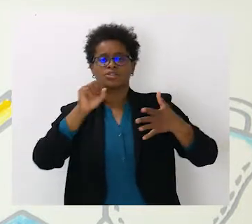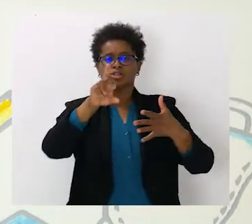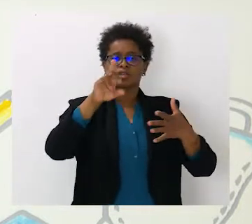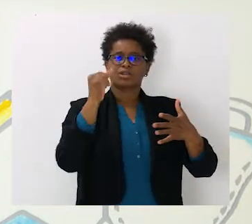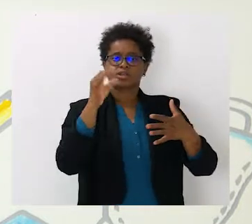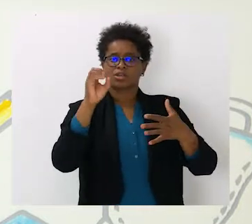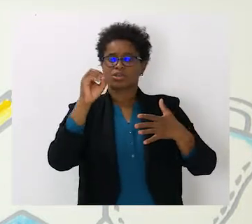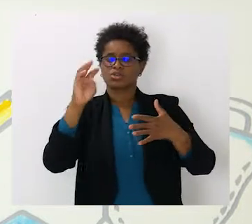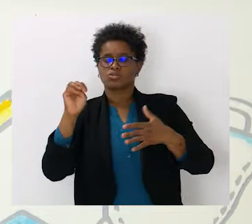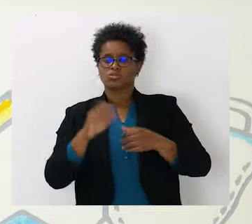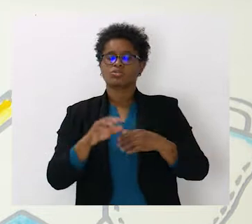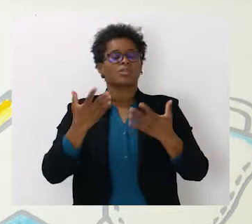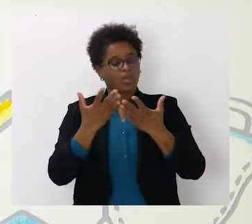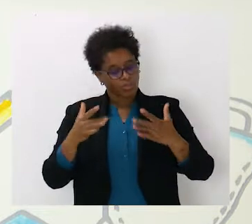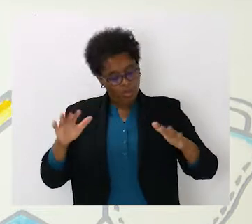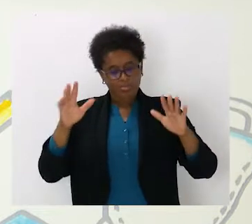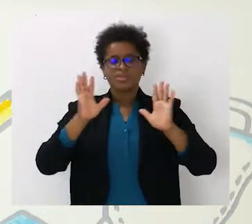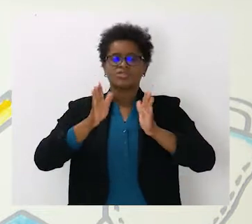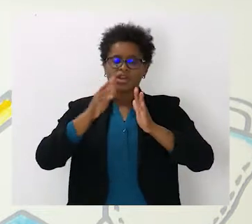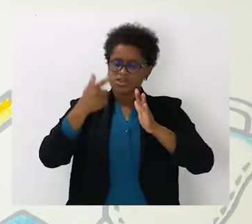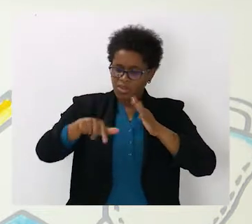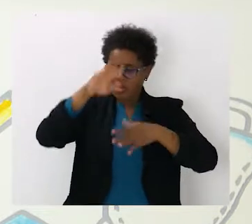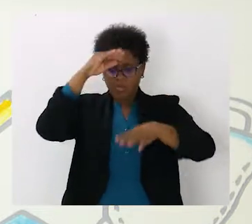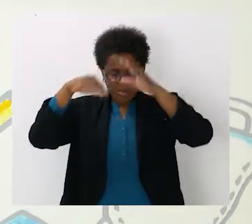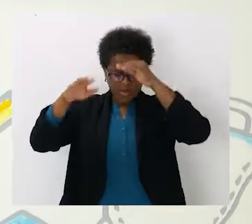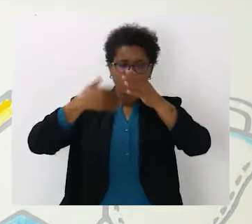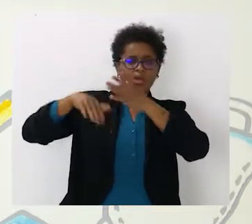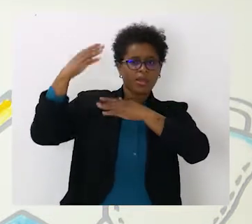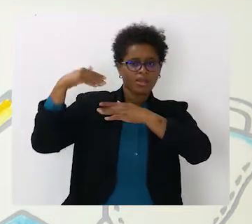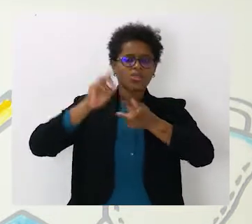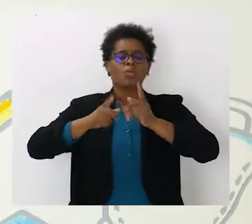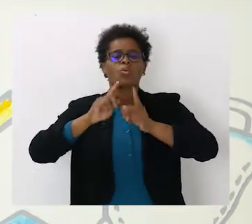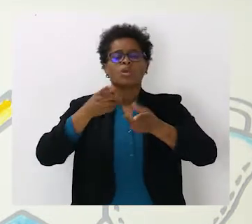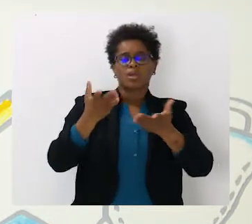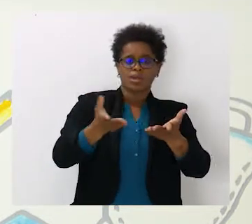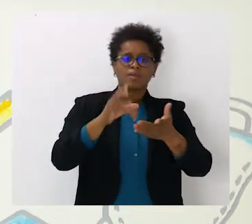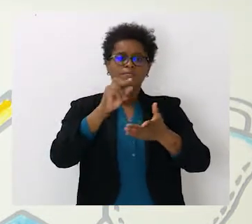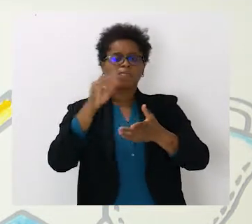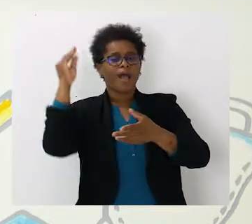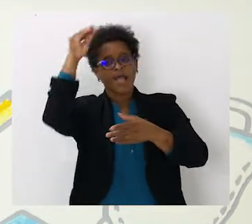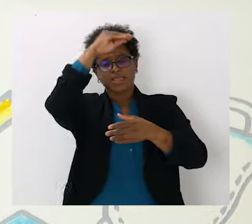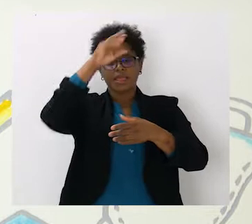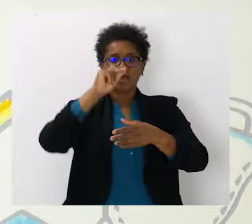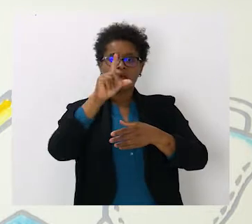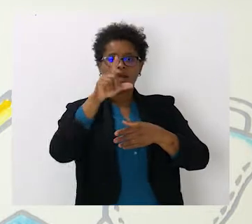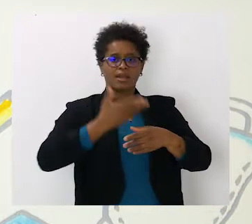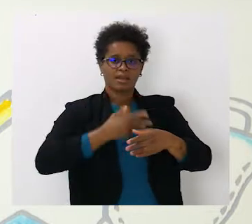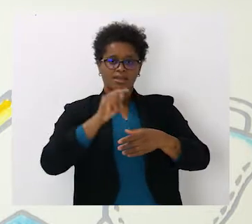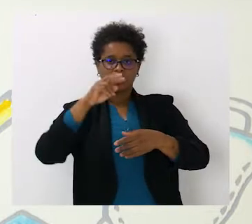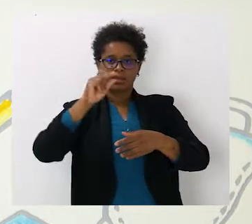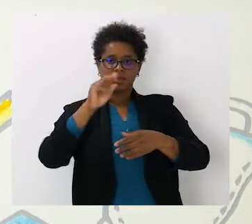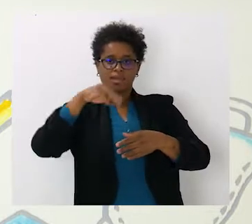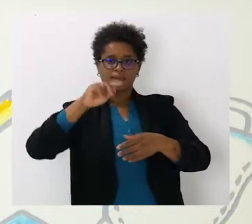rios? Naturalmente, já tinham aprendido o que é que significa aldeamento,